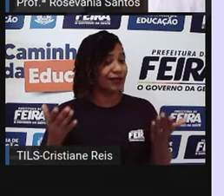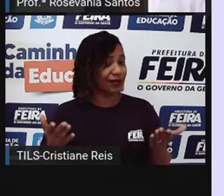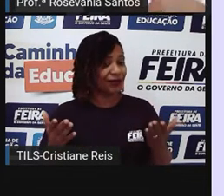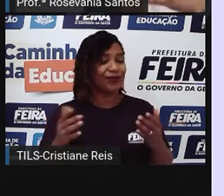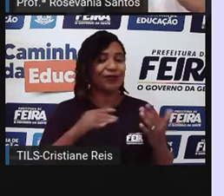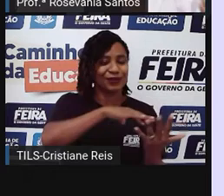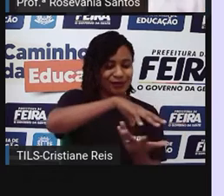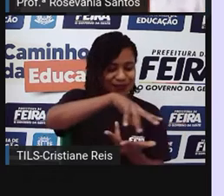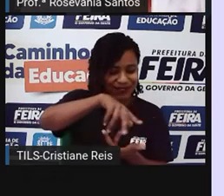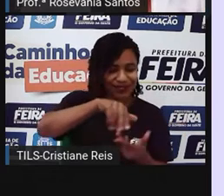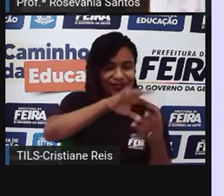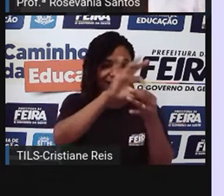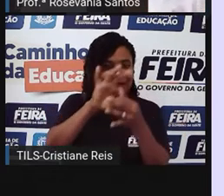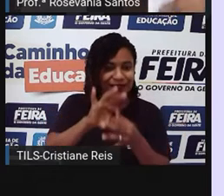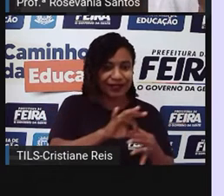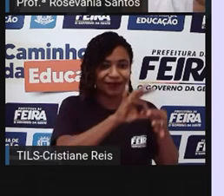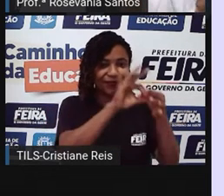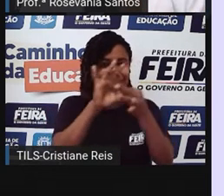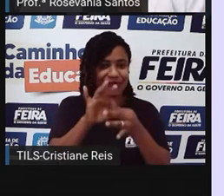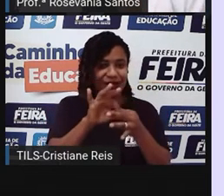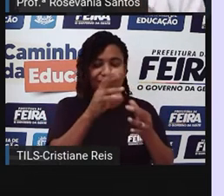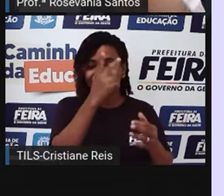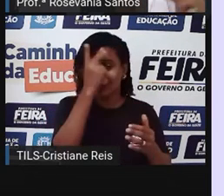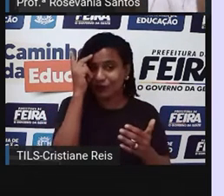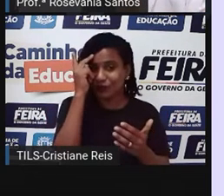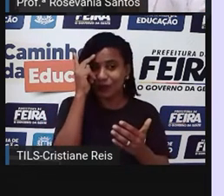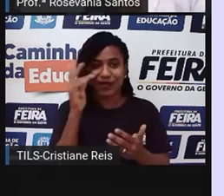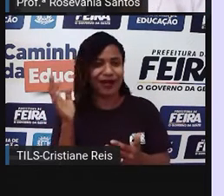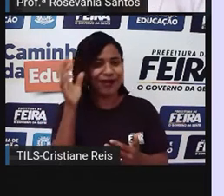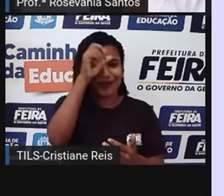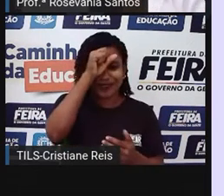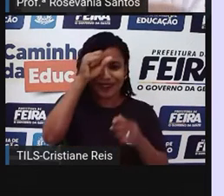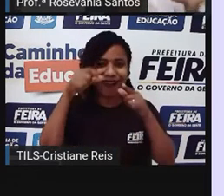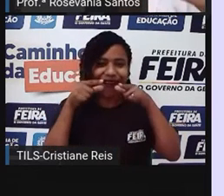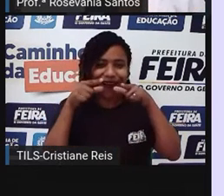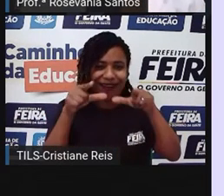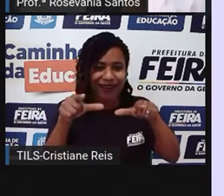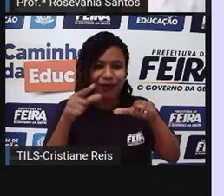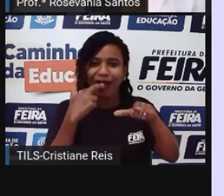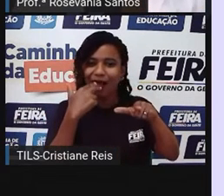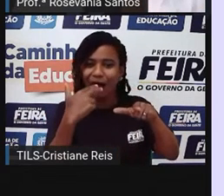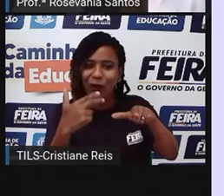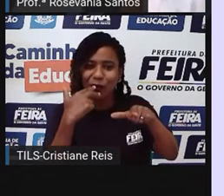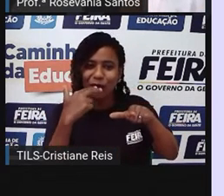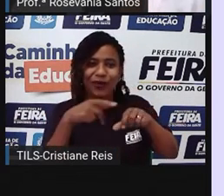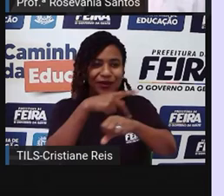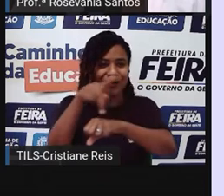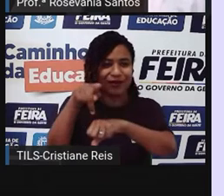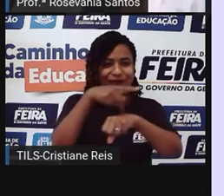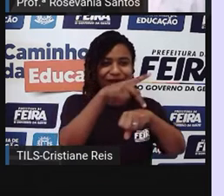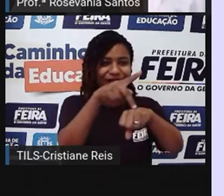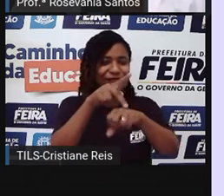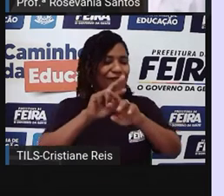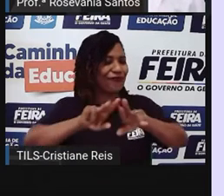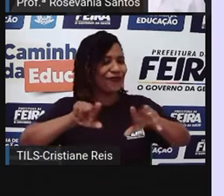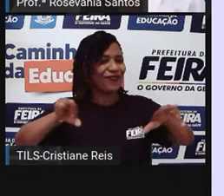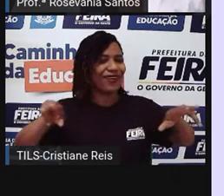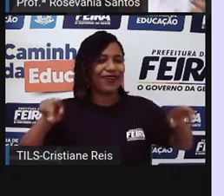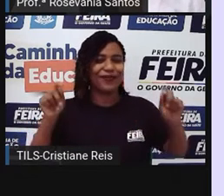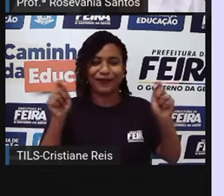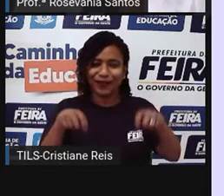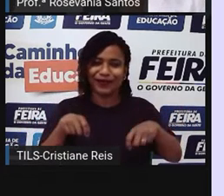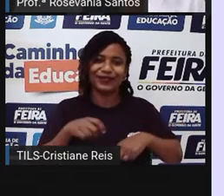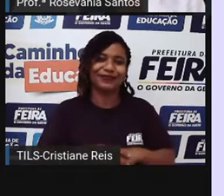globalizado. Você pode estar estudando qualquer língua, qualquer país, qualquer coisa. A gente está usando,